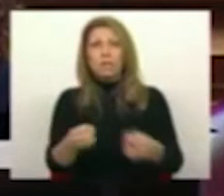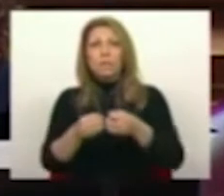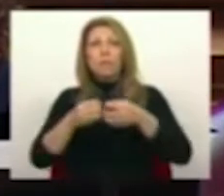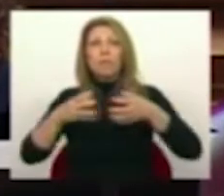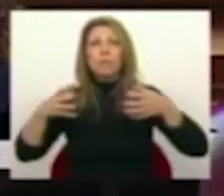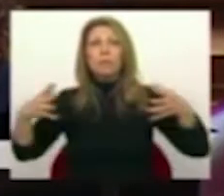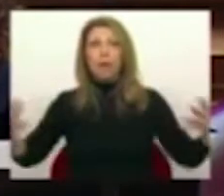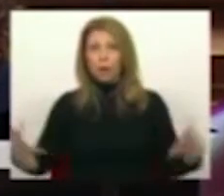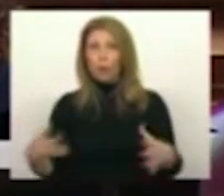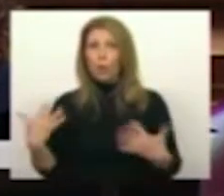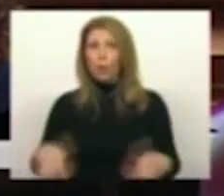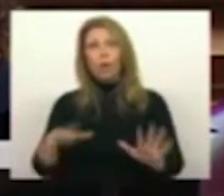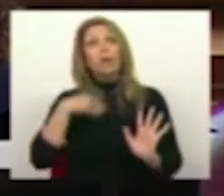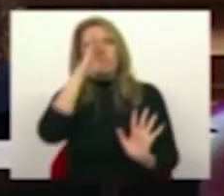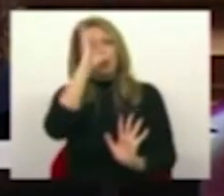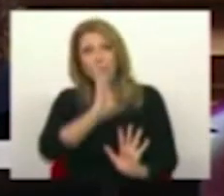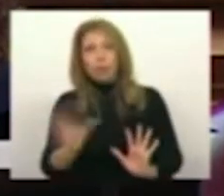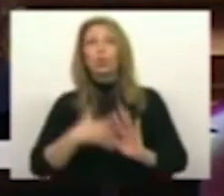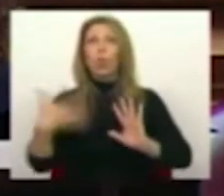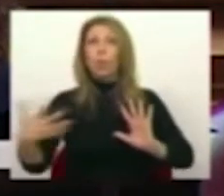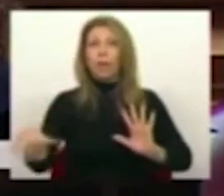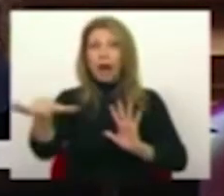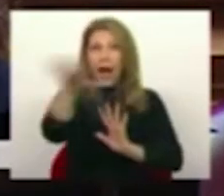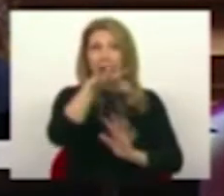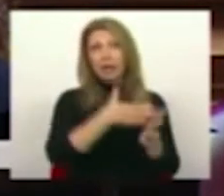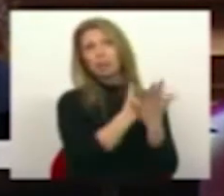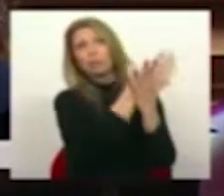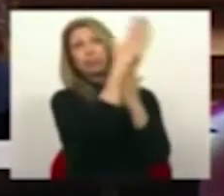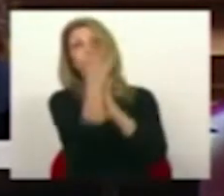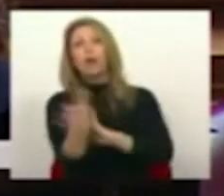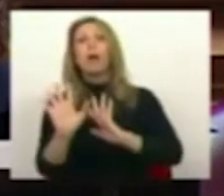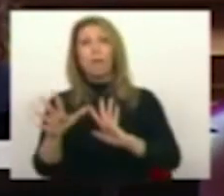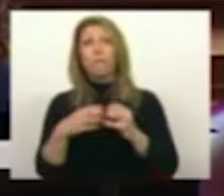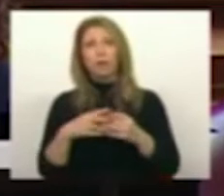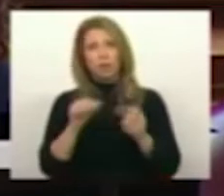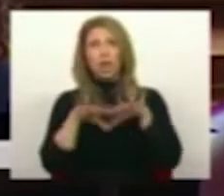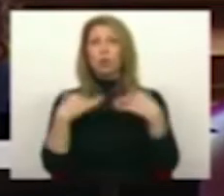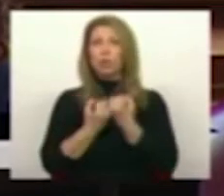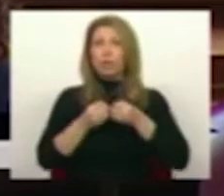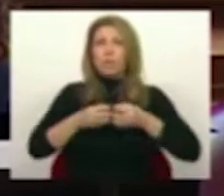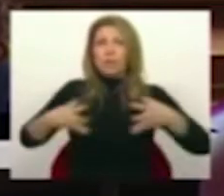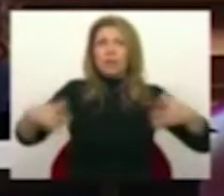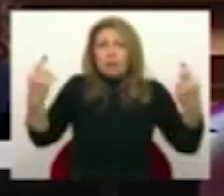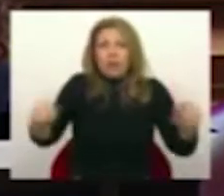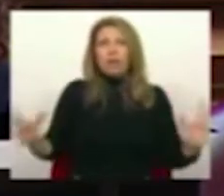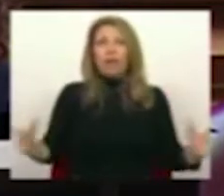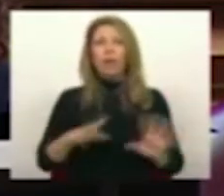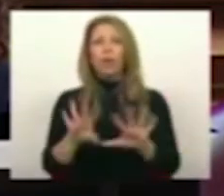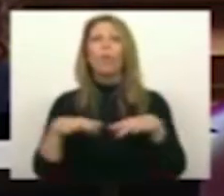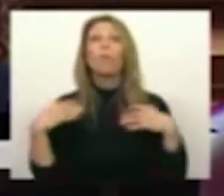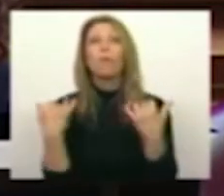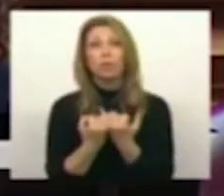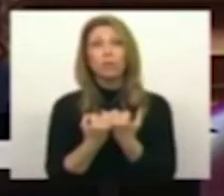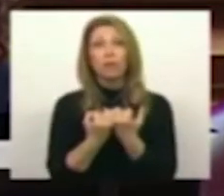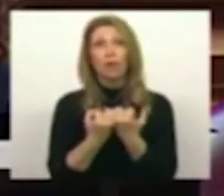manifesta em diferentes vetores, mas que tem sido, de facto, crescente na nossa sociedade. Uma sociedade que está vulnerável, que está exposta a